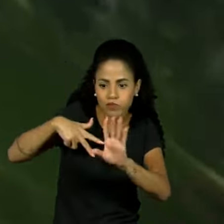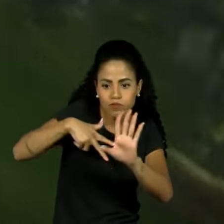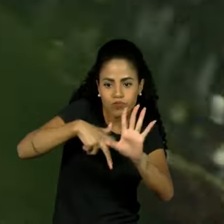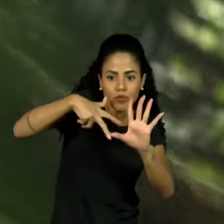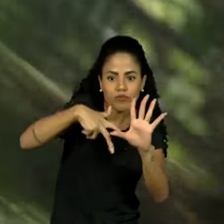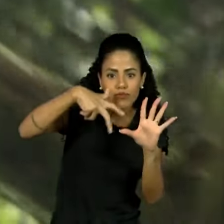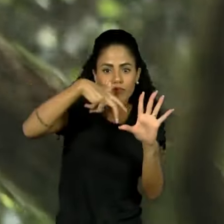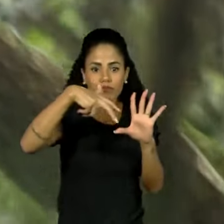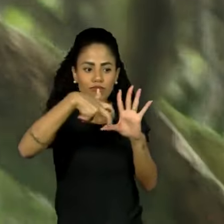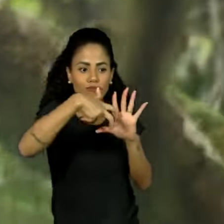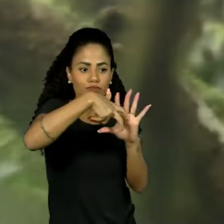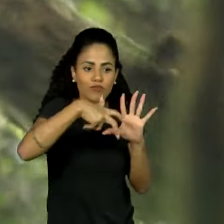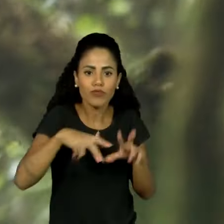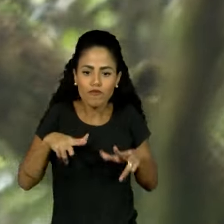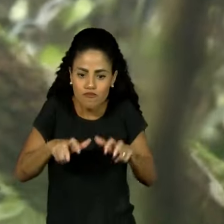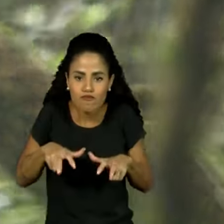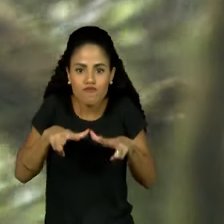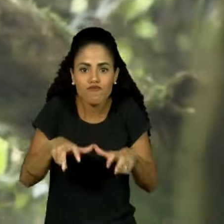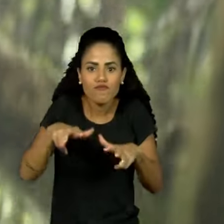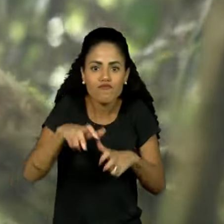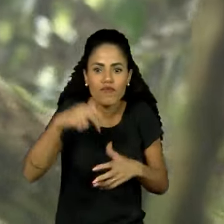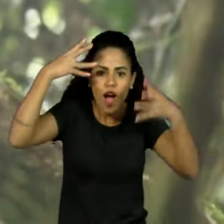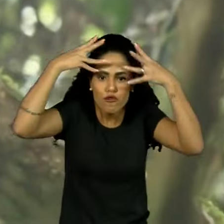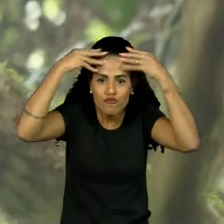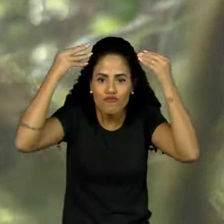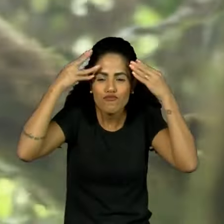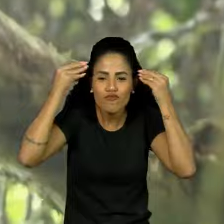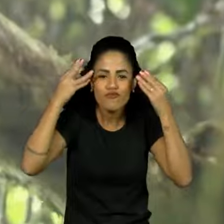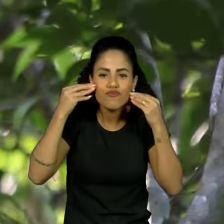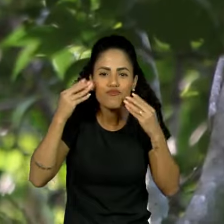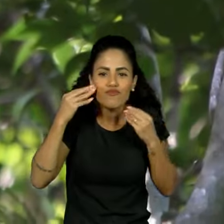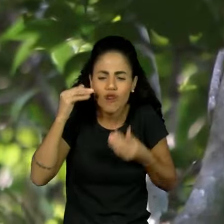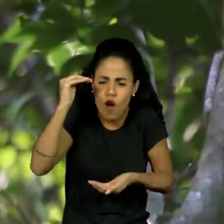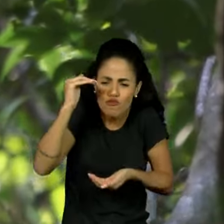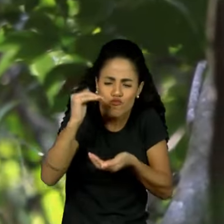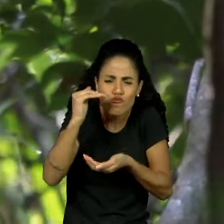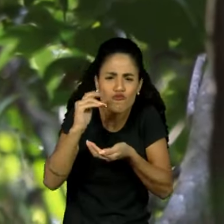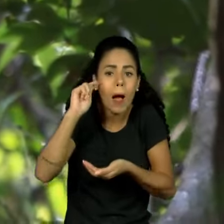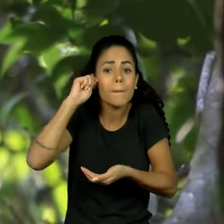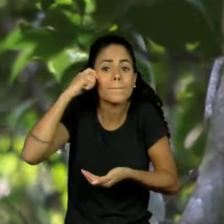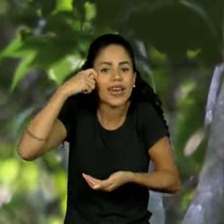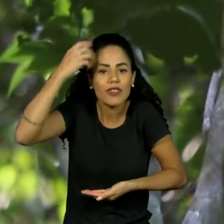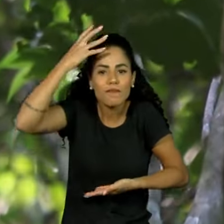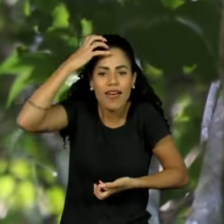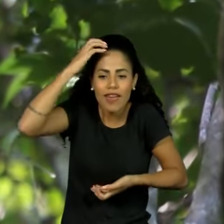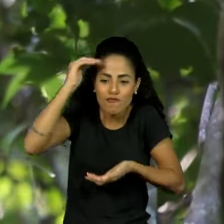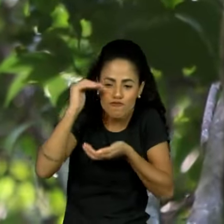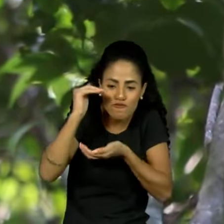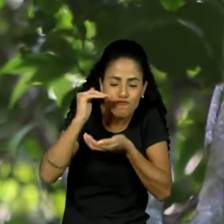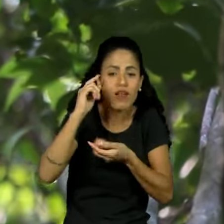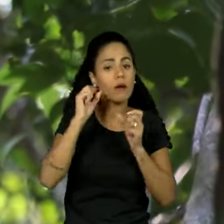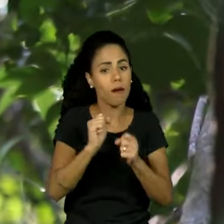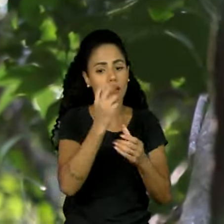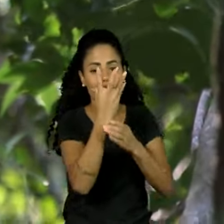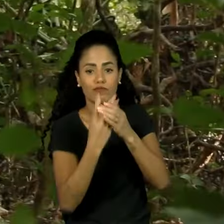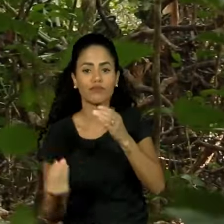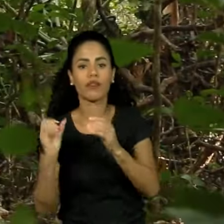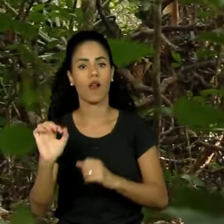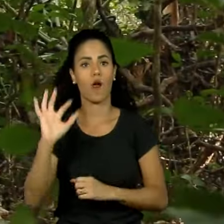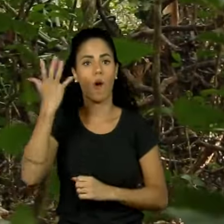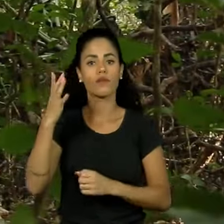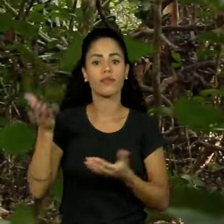a presença do mico-leão preto. É uma das espécies mais raras de primatas e mais ameaçadas de extinção.